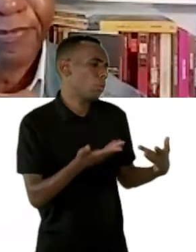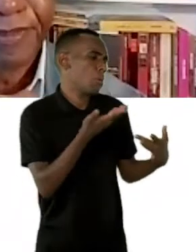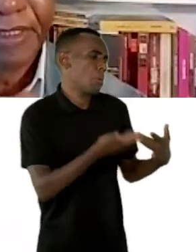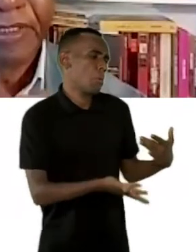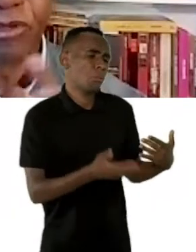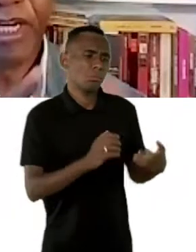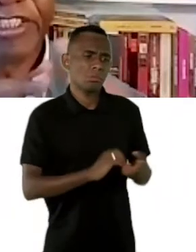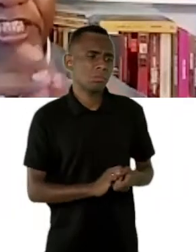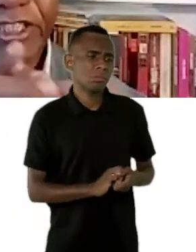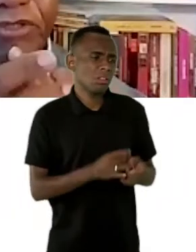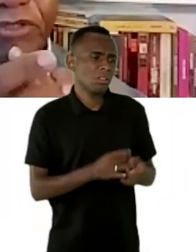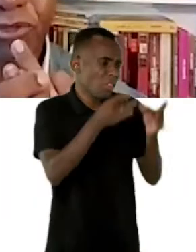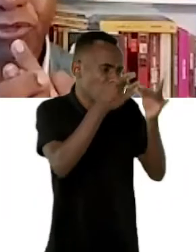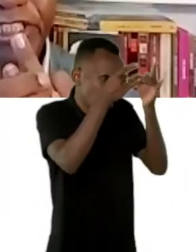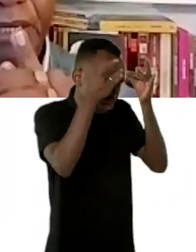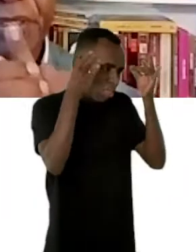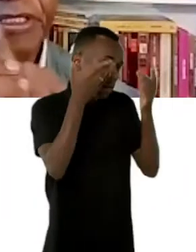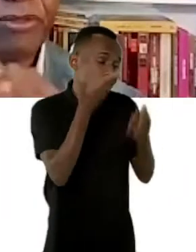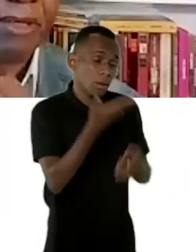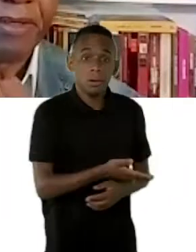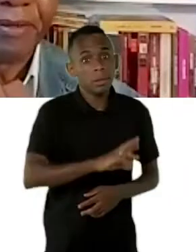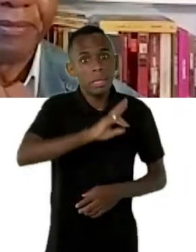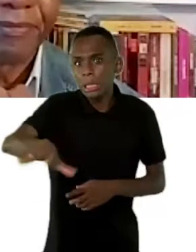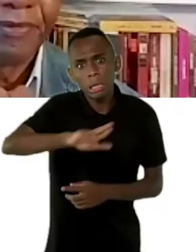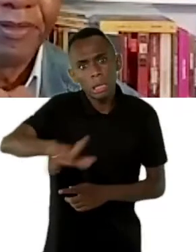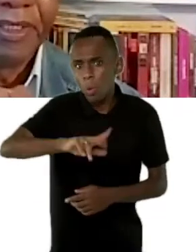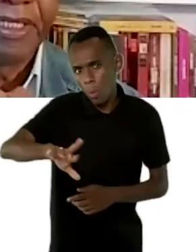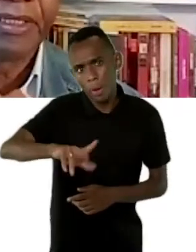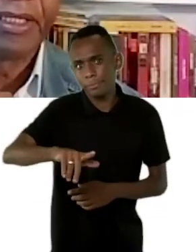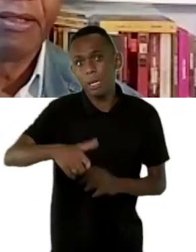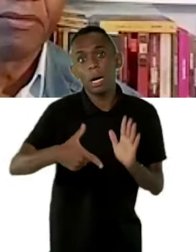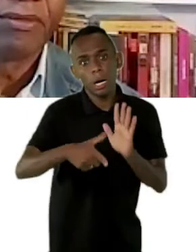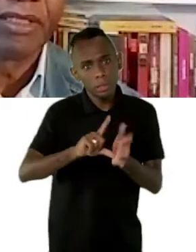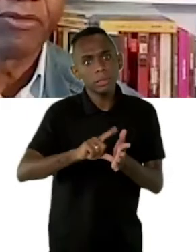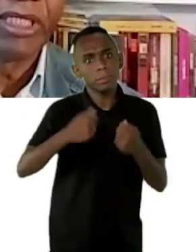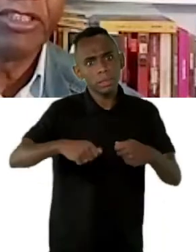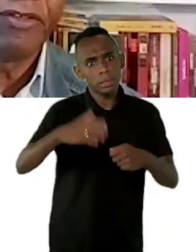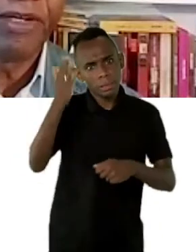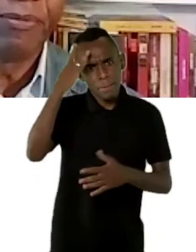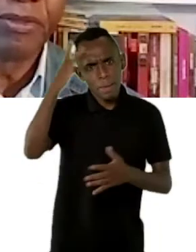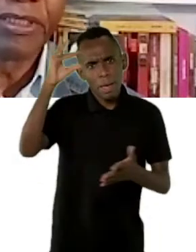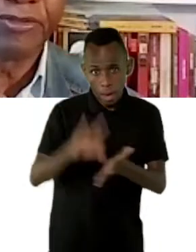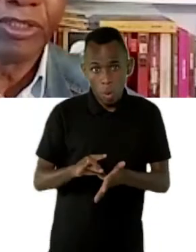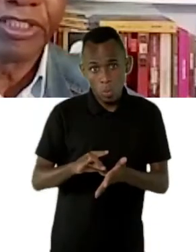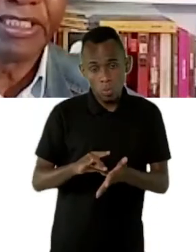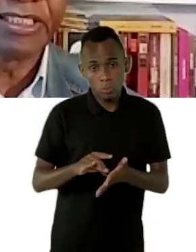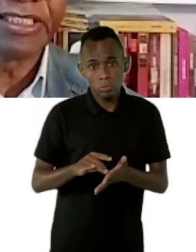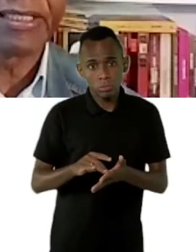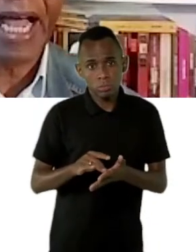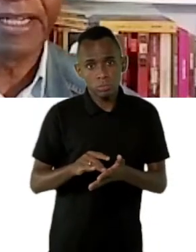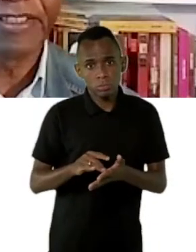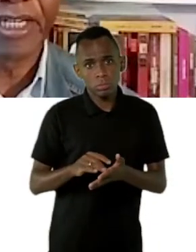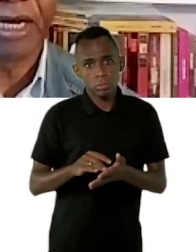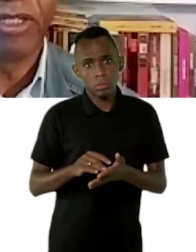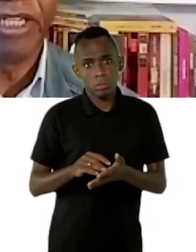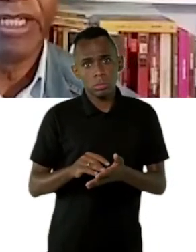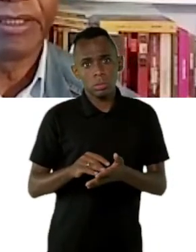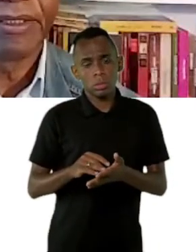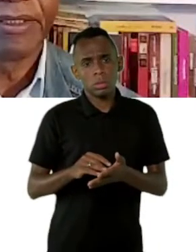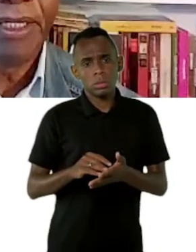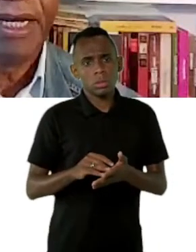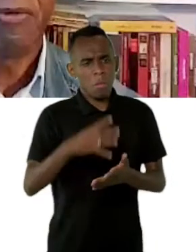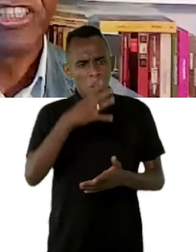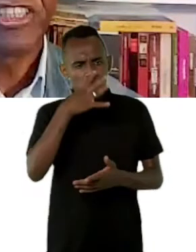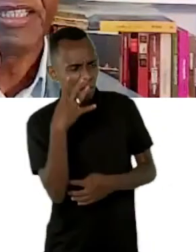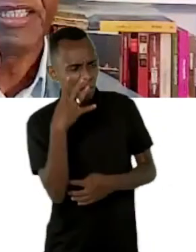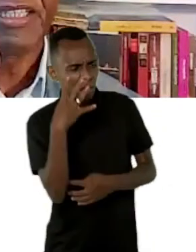ingênua. São essas 2 coisas que é preciso saber. Então, quando a gente vê muitas coisas desses ataques da